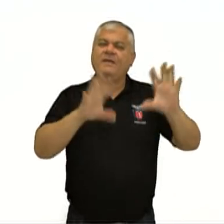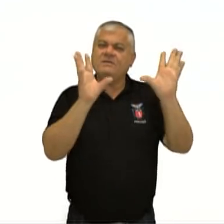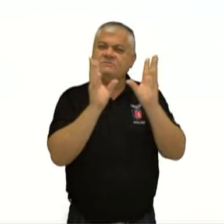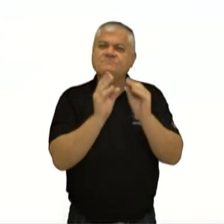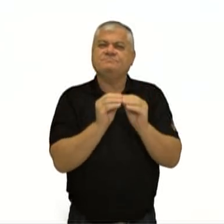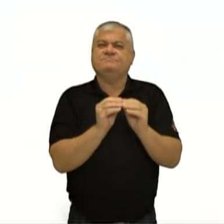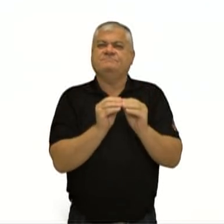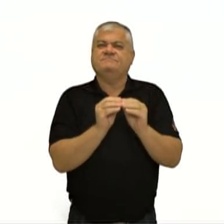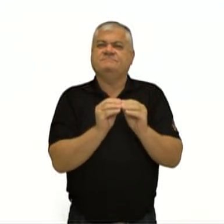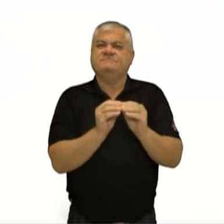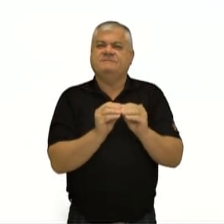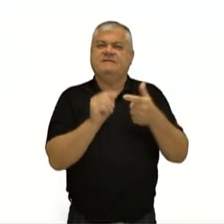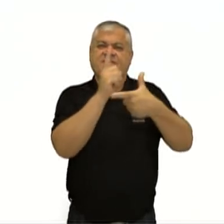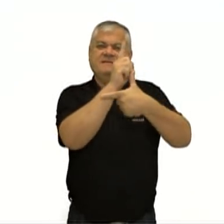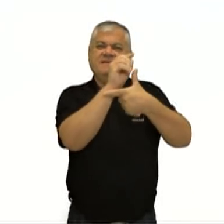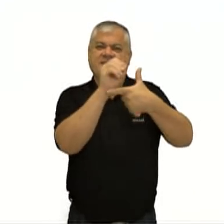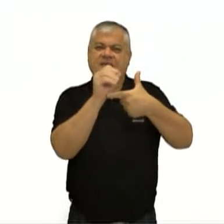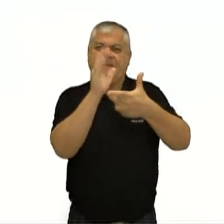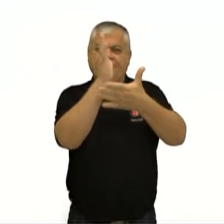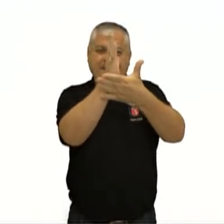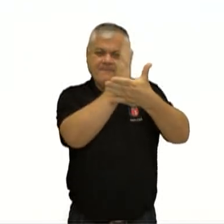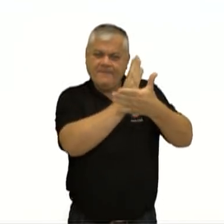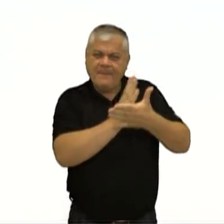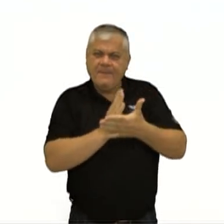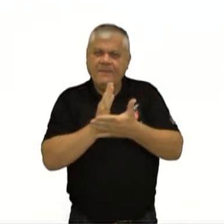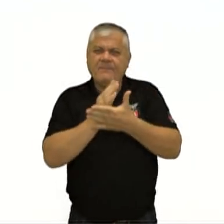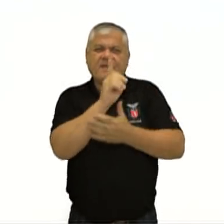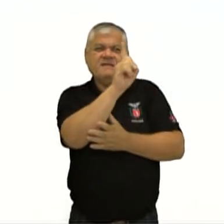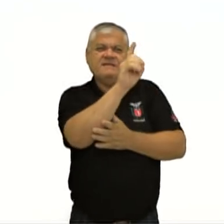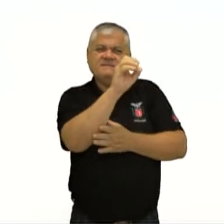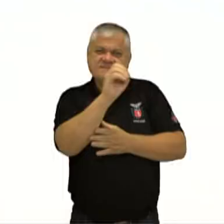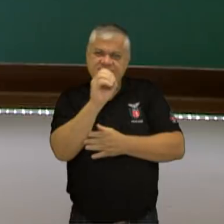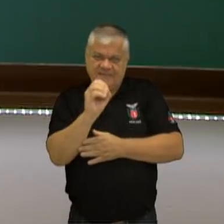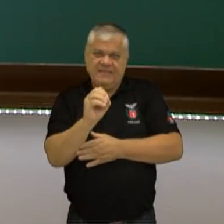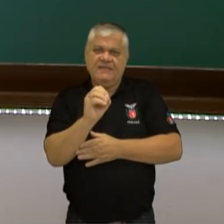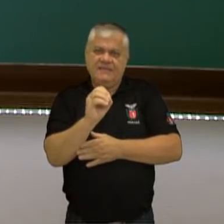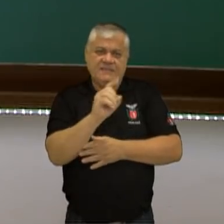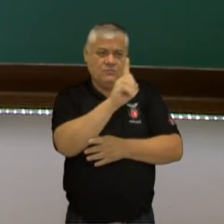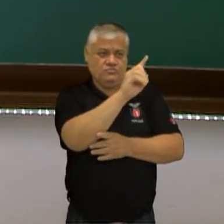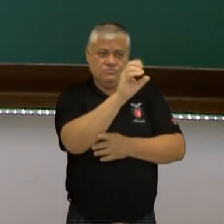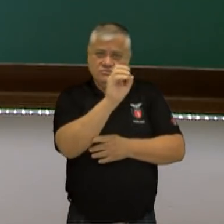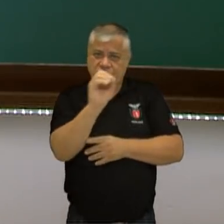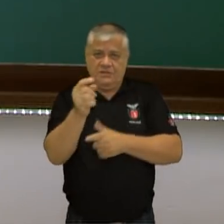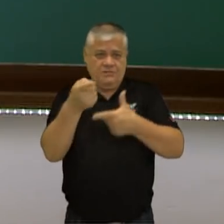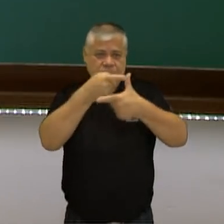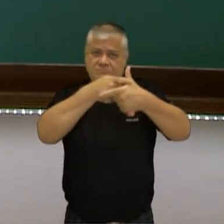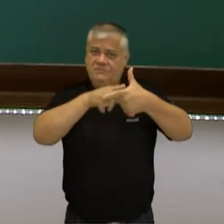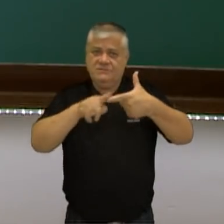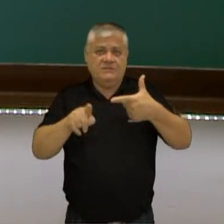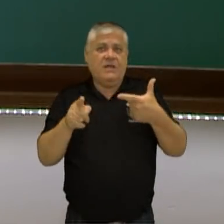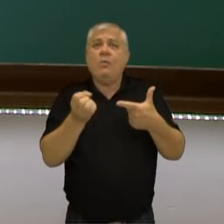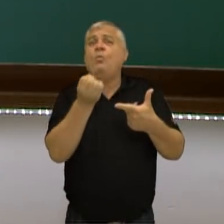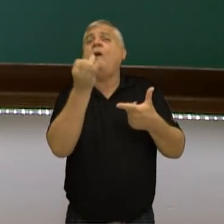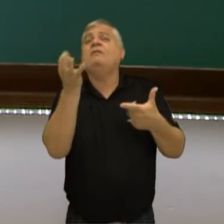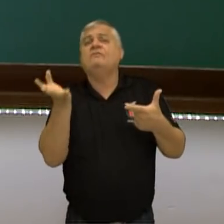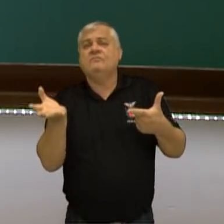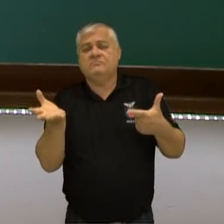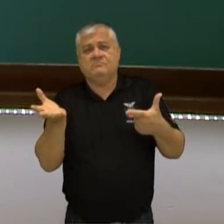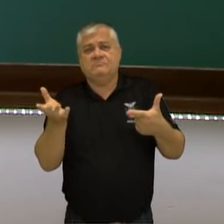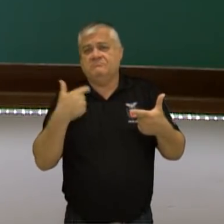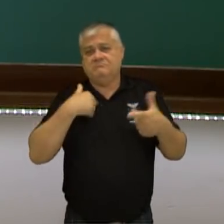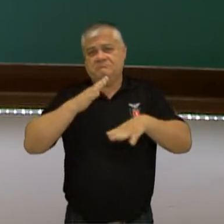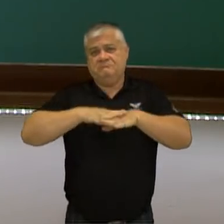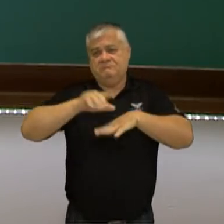está dividida em 100 partes. Porque daí, se ela já está dividida em 100 partes, a porcentagem vai ser a quantidade de partes que você quer, né?